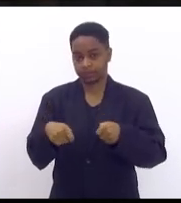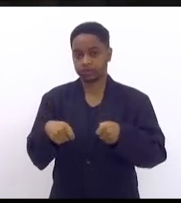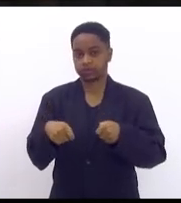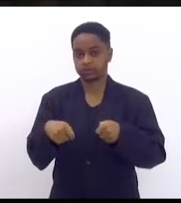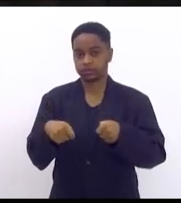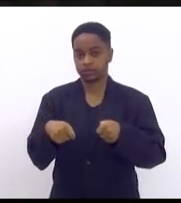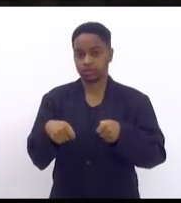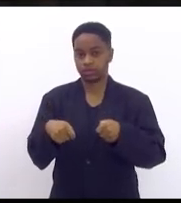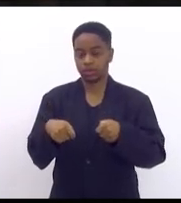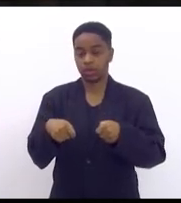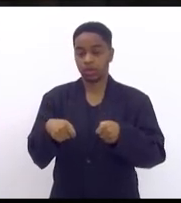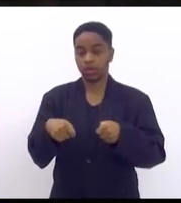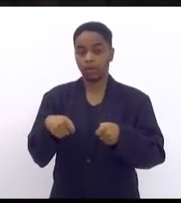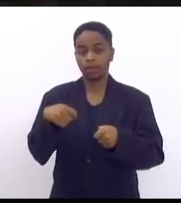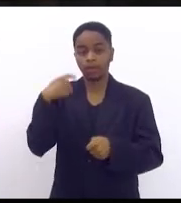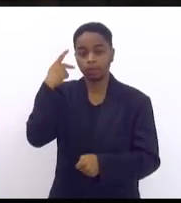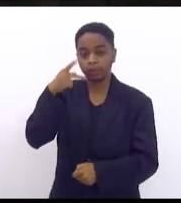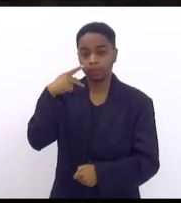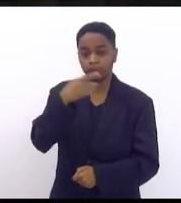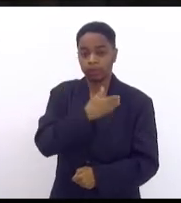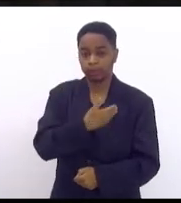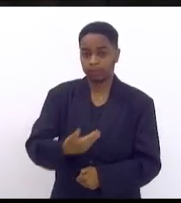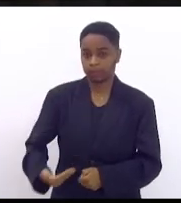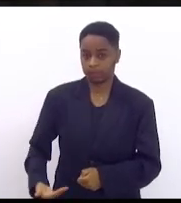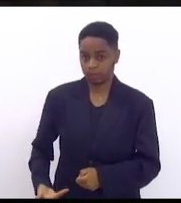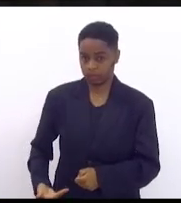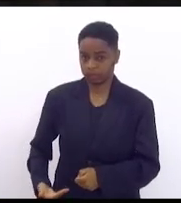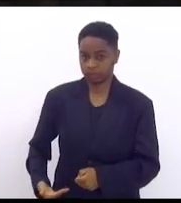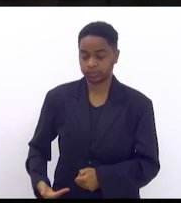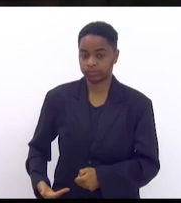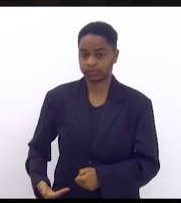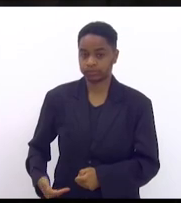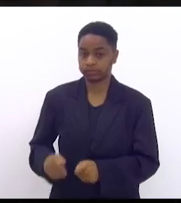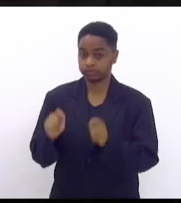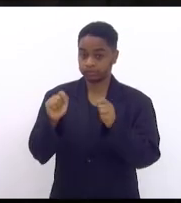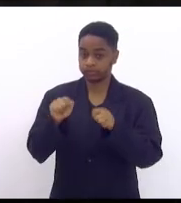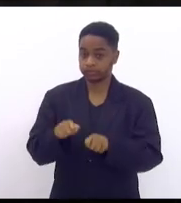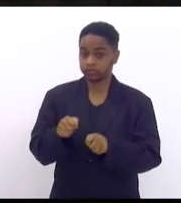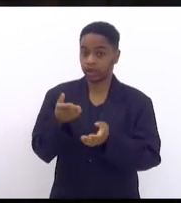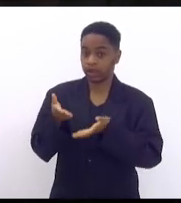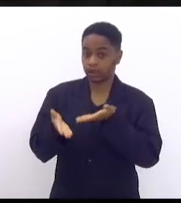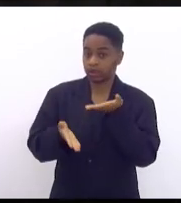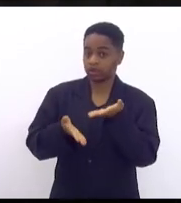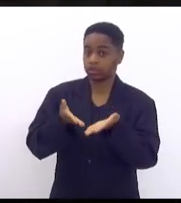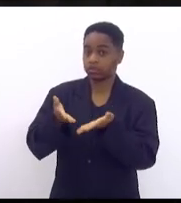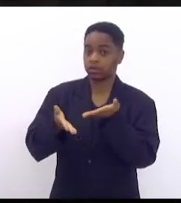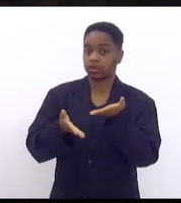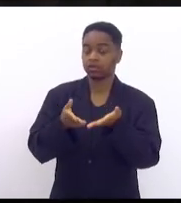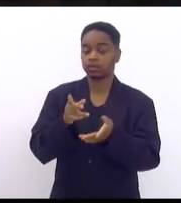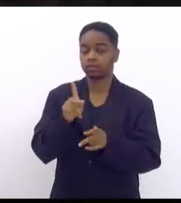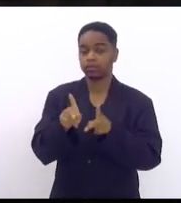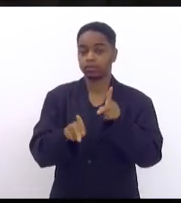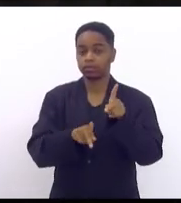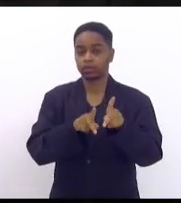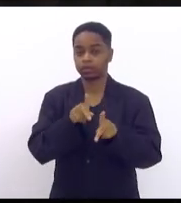ter políticas públicas que atendam à nossa população,